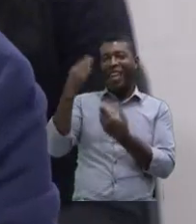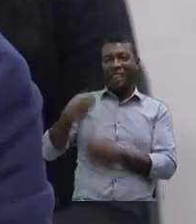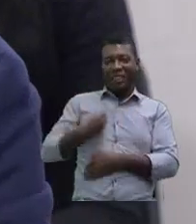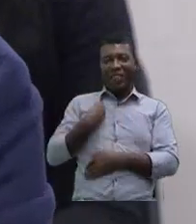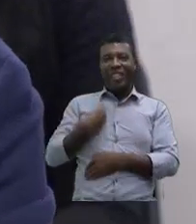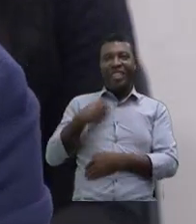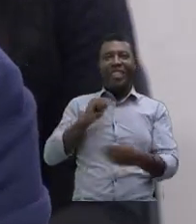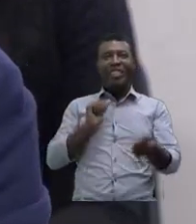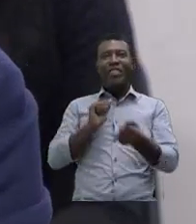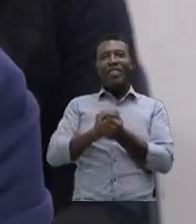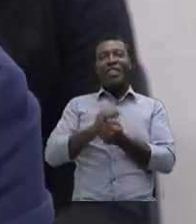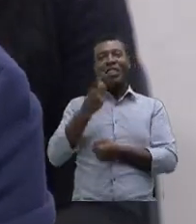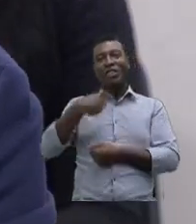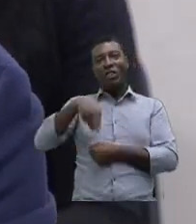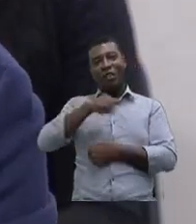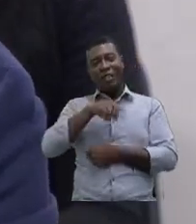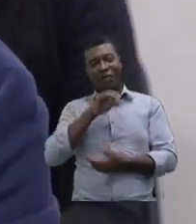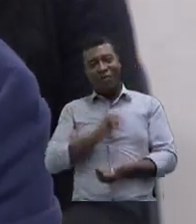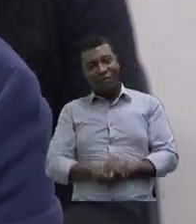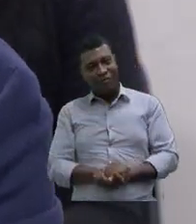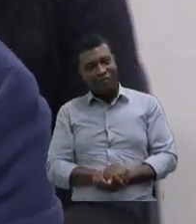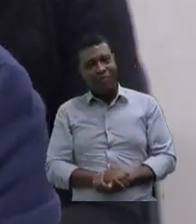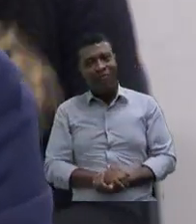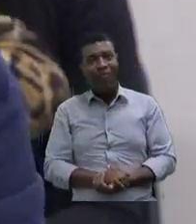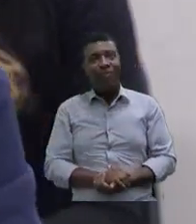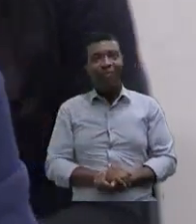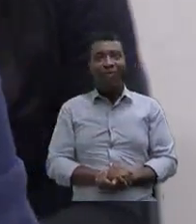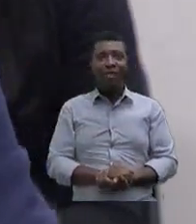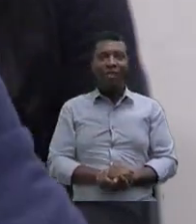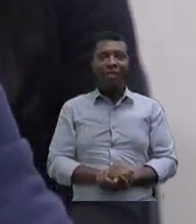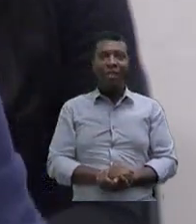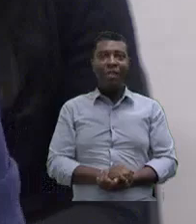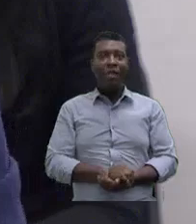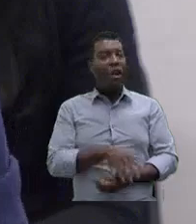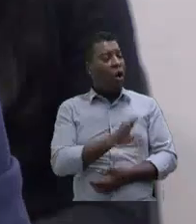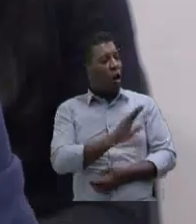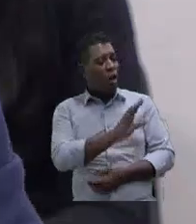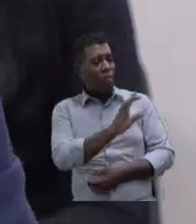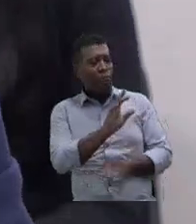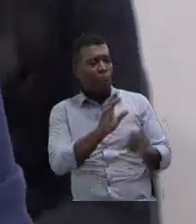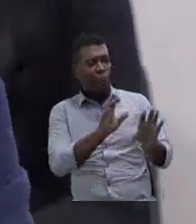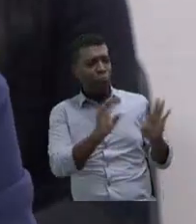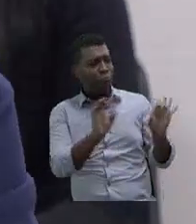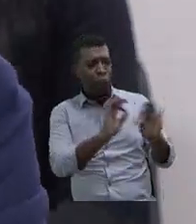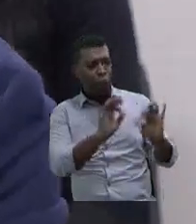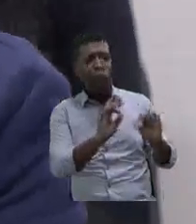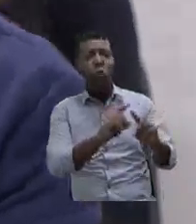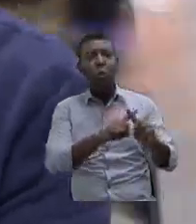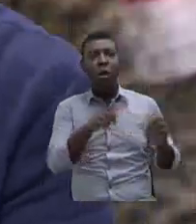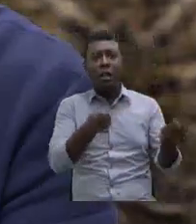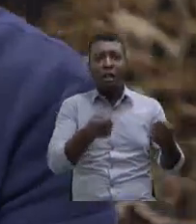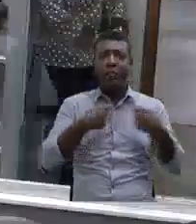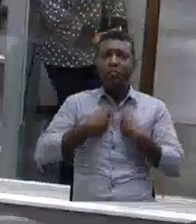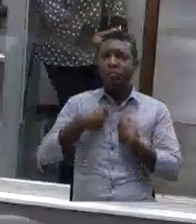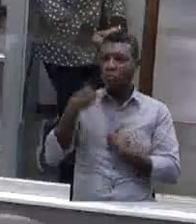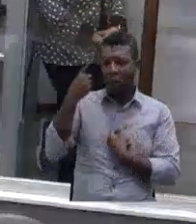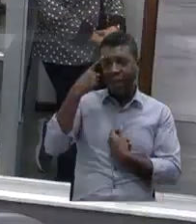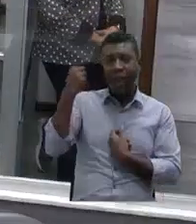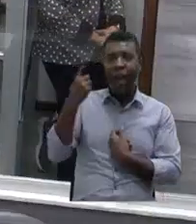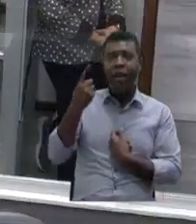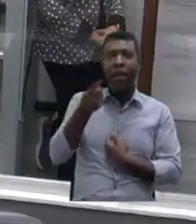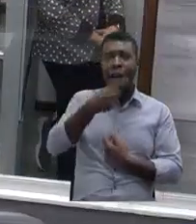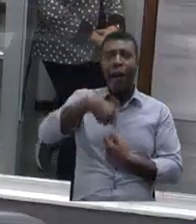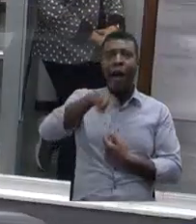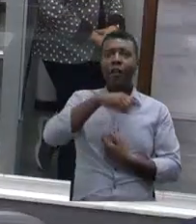conosco. Olha só, não, mas me deu uma ideia, Milena. Eu acho que nós deveríamos